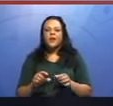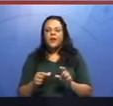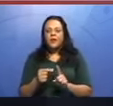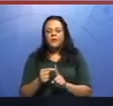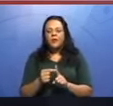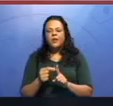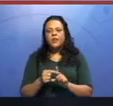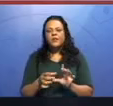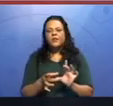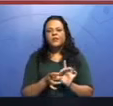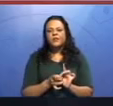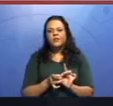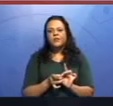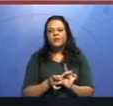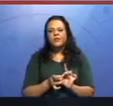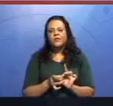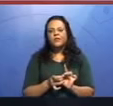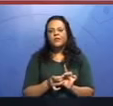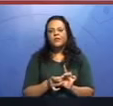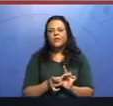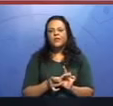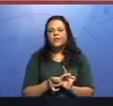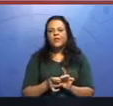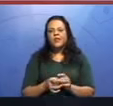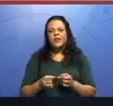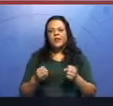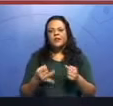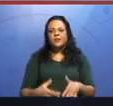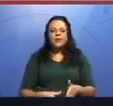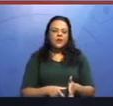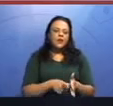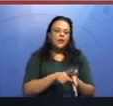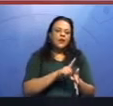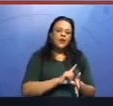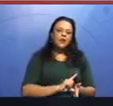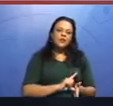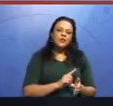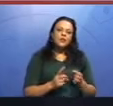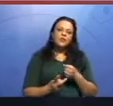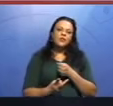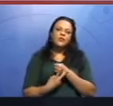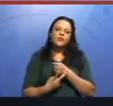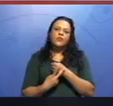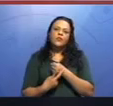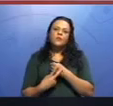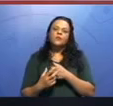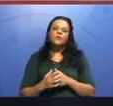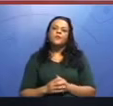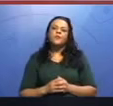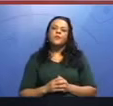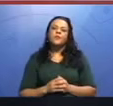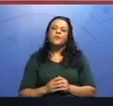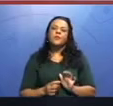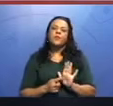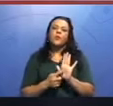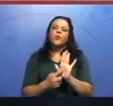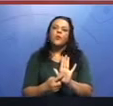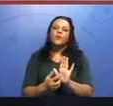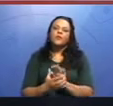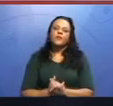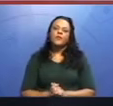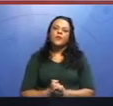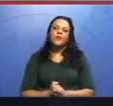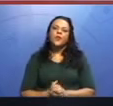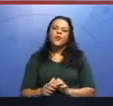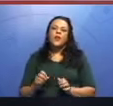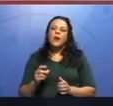pois, sempre vem antes do verbo, antecede o verbo da oração em que é empregada. Seus